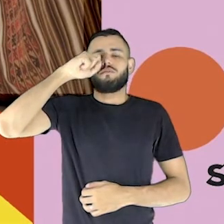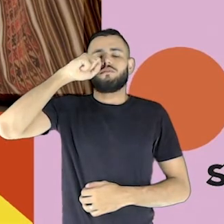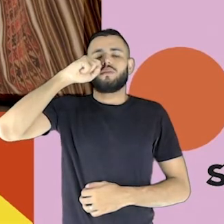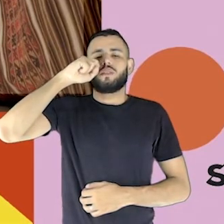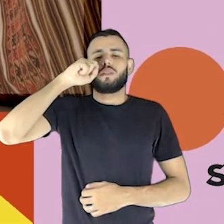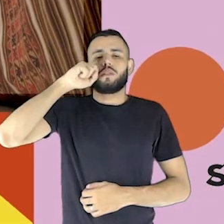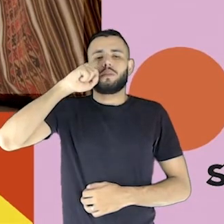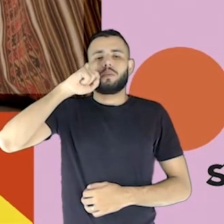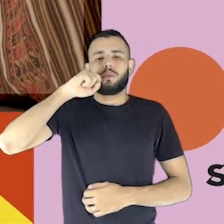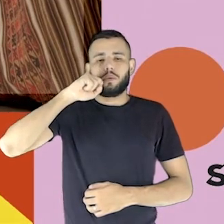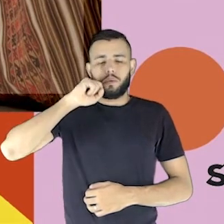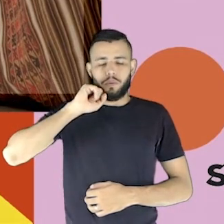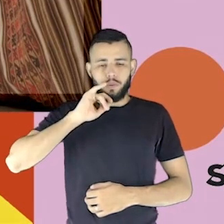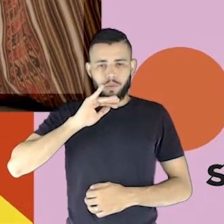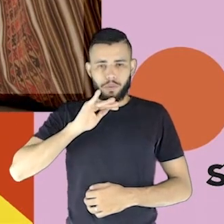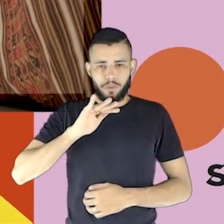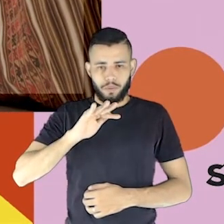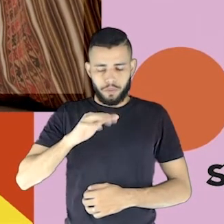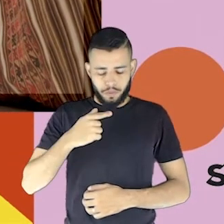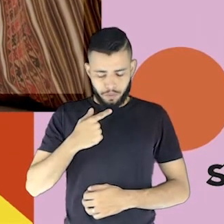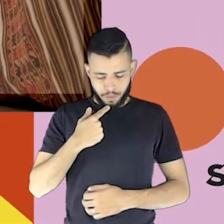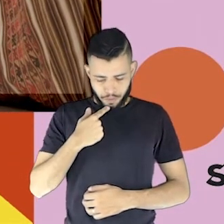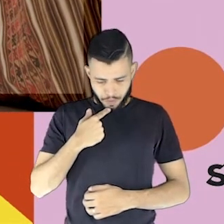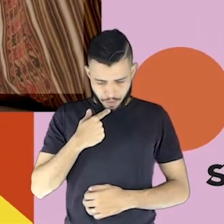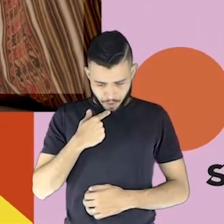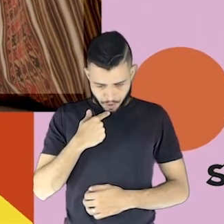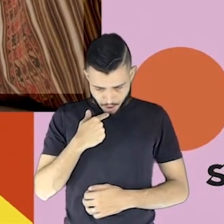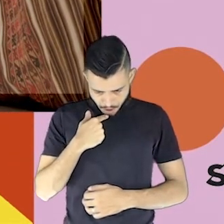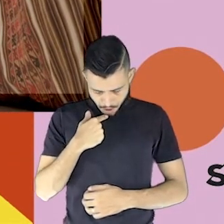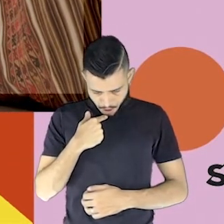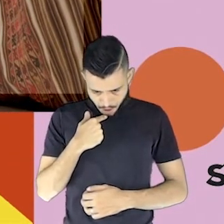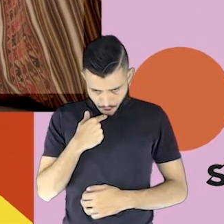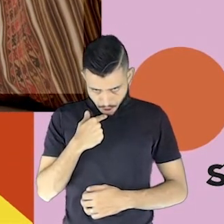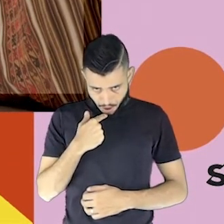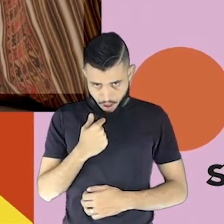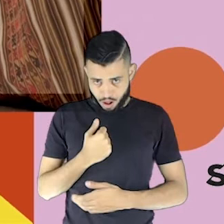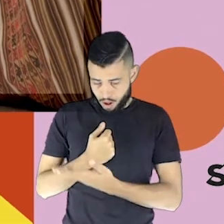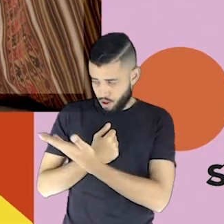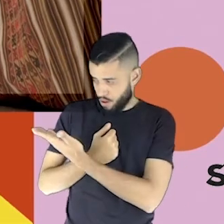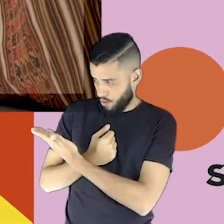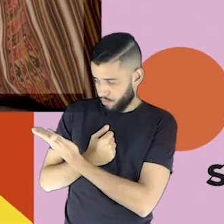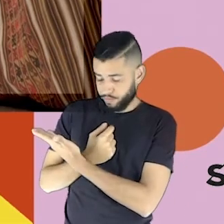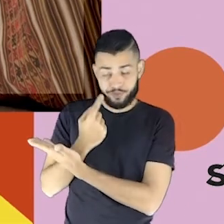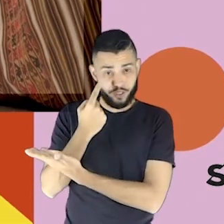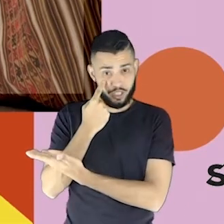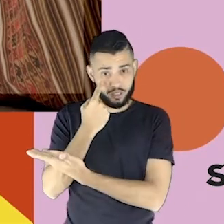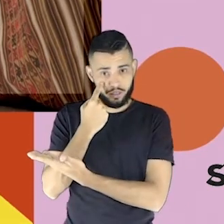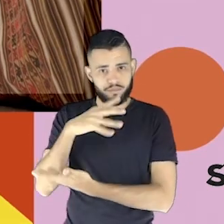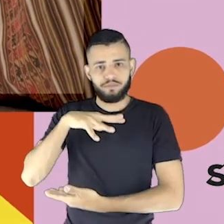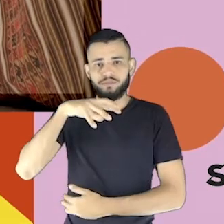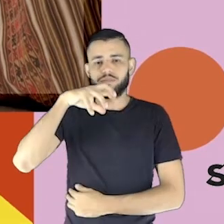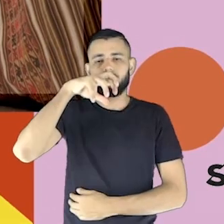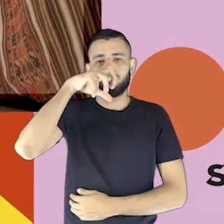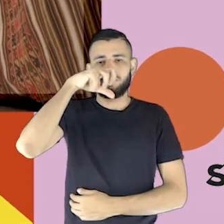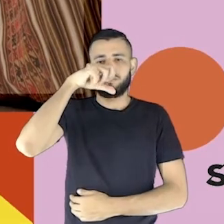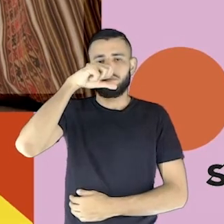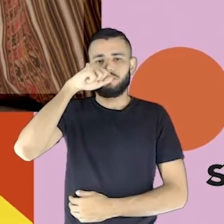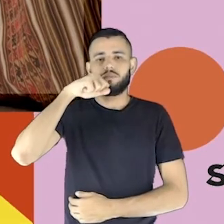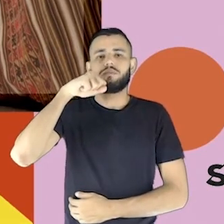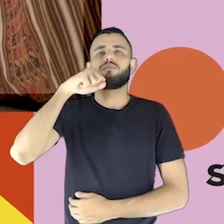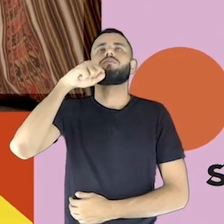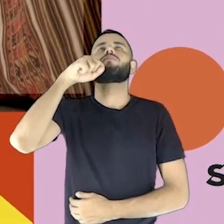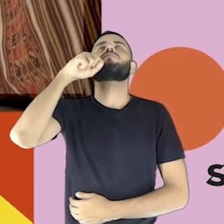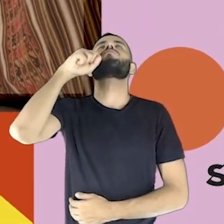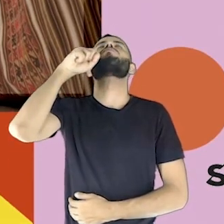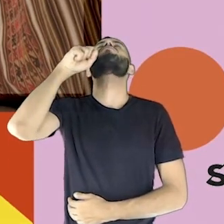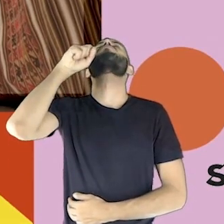Solta o ar, o queixo desce e toca no peito. Sente alongar a região posterior da cervical. Inspira, queixo se eleva até o teto.